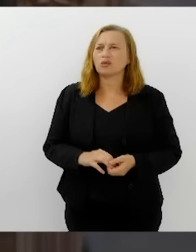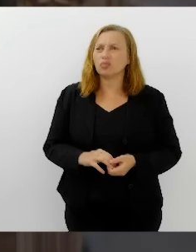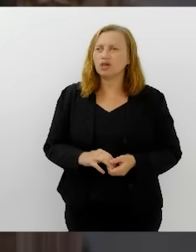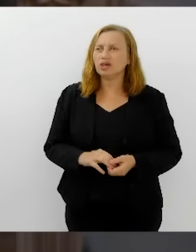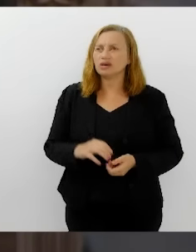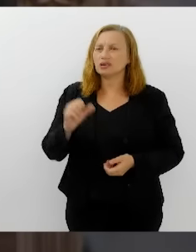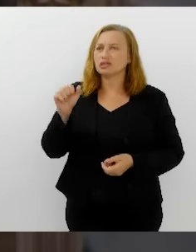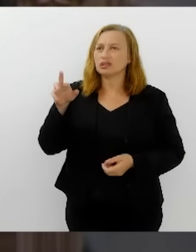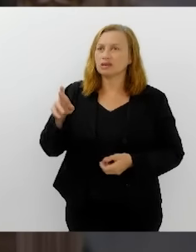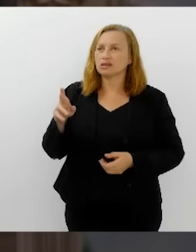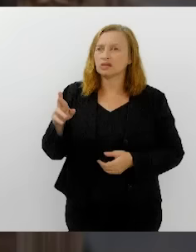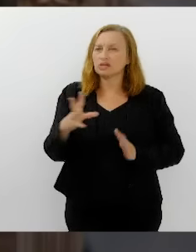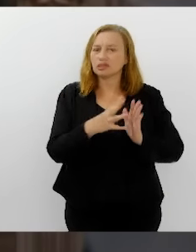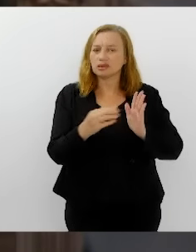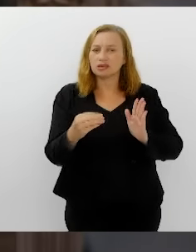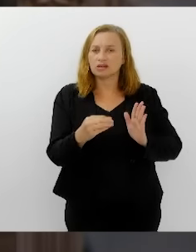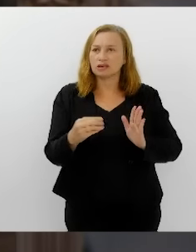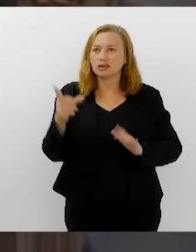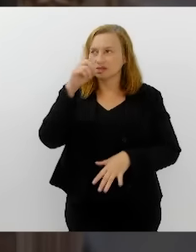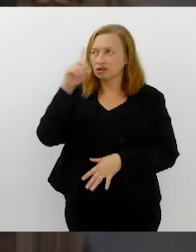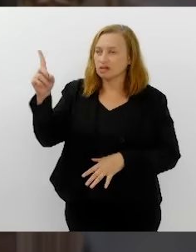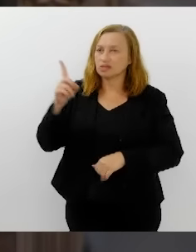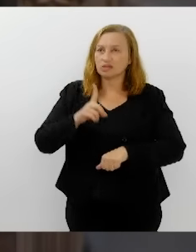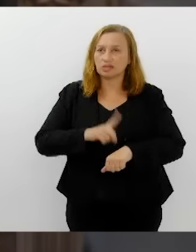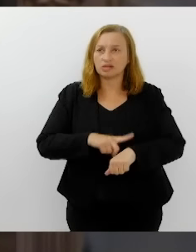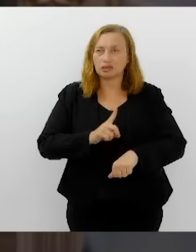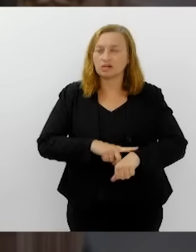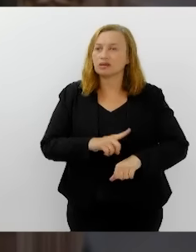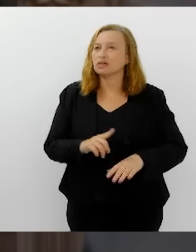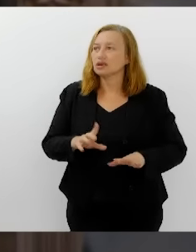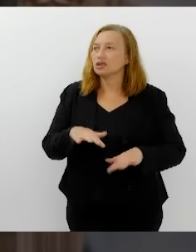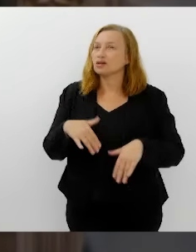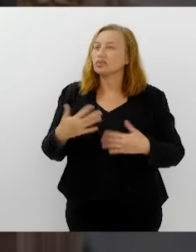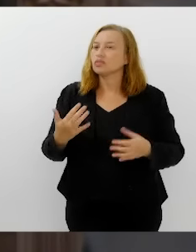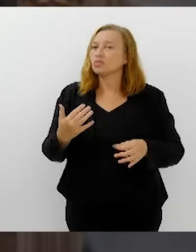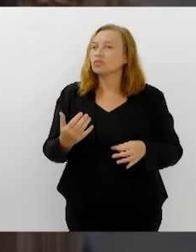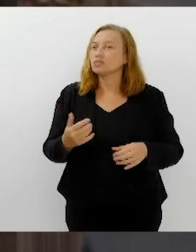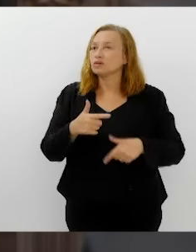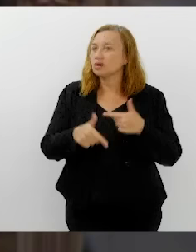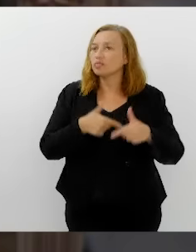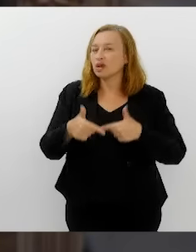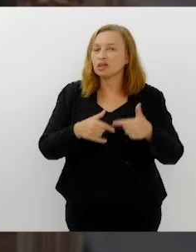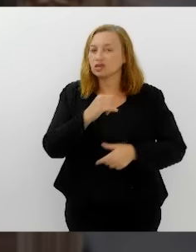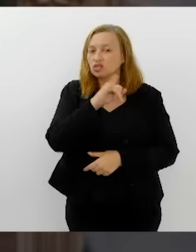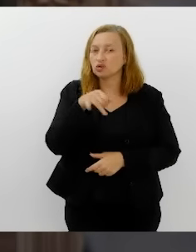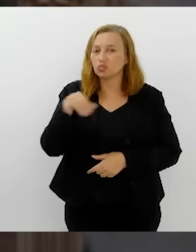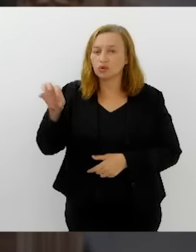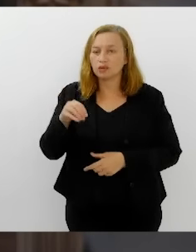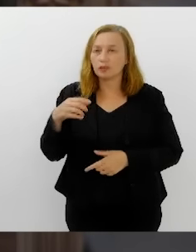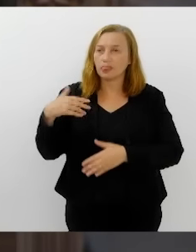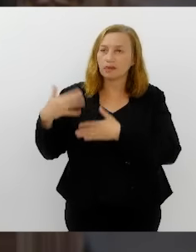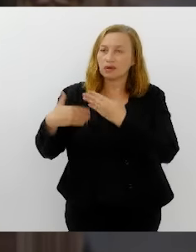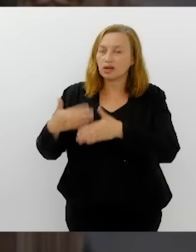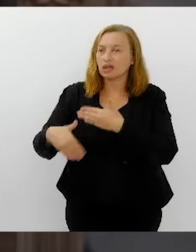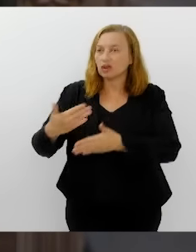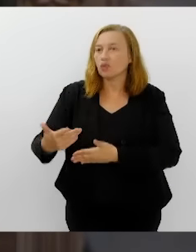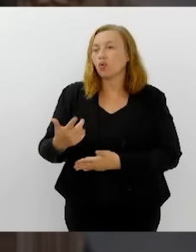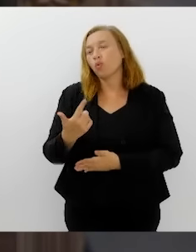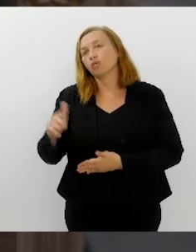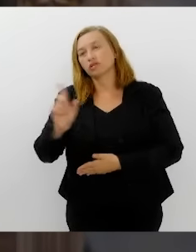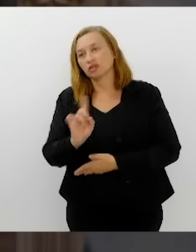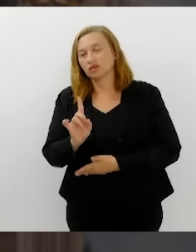que Nosso Senhor quis justamente indicar neste momento. E é toda a obra do Monsenhor João, ao longo de sua história, não foi outra de